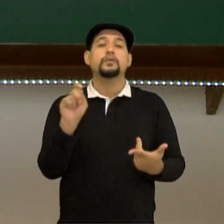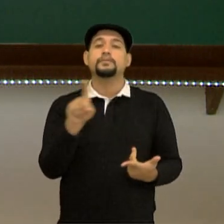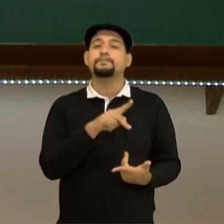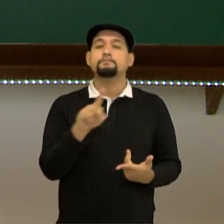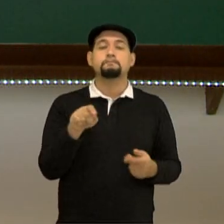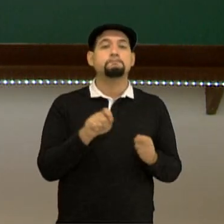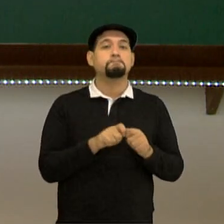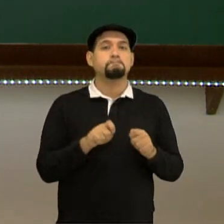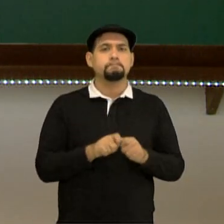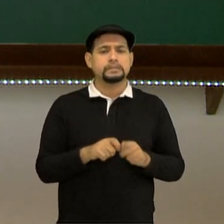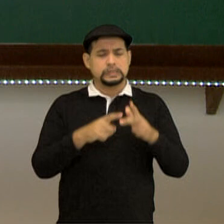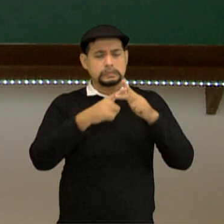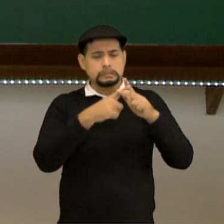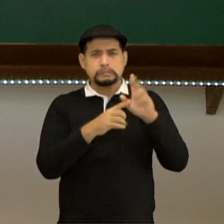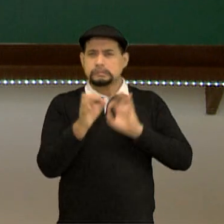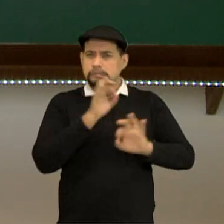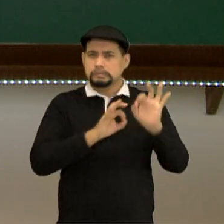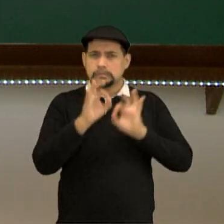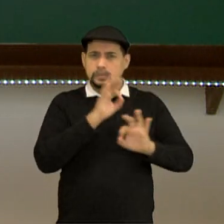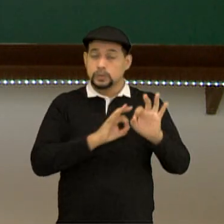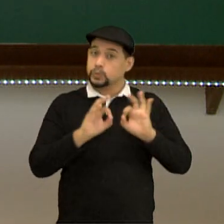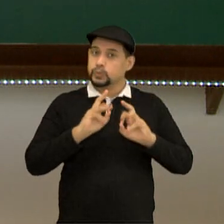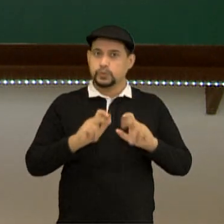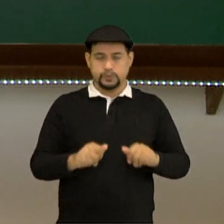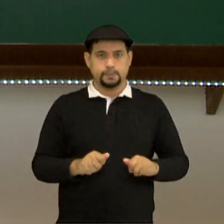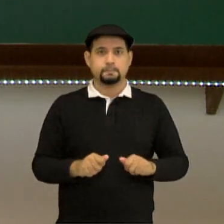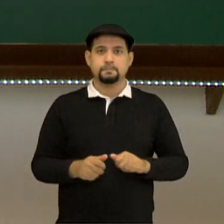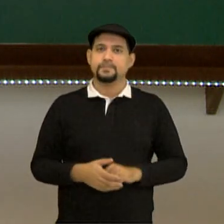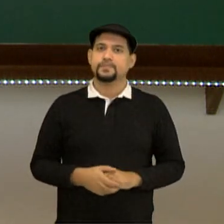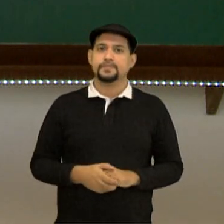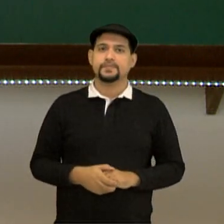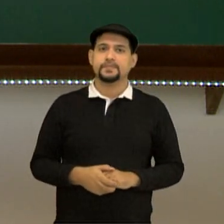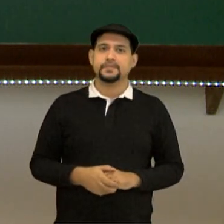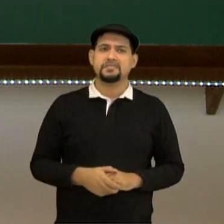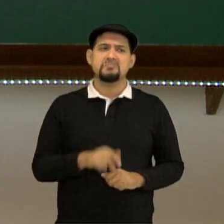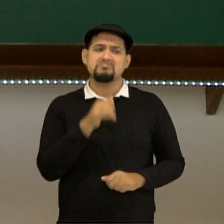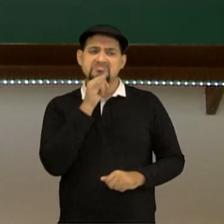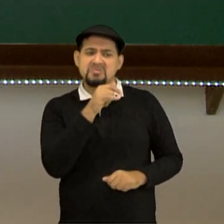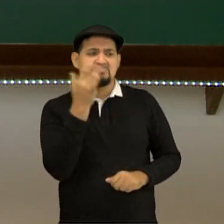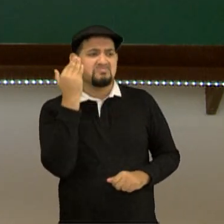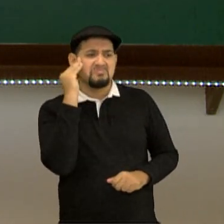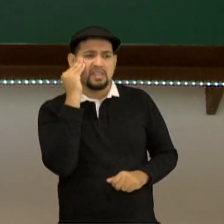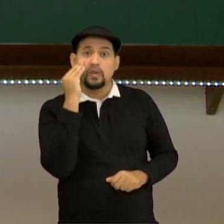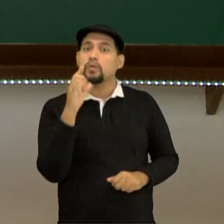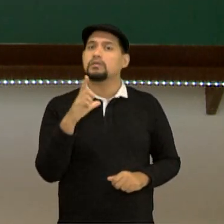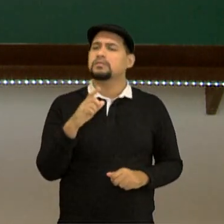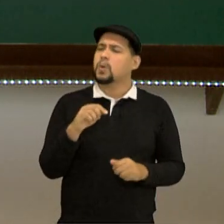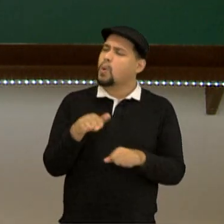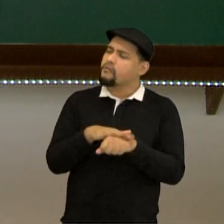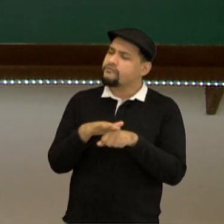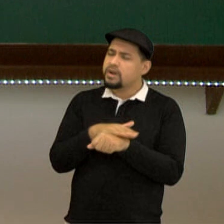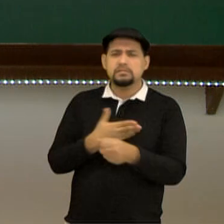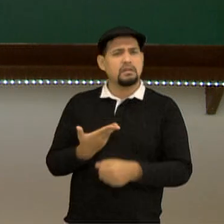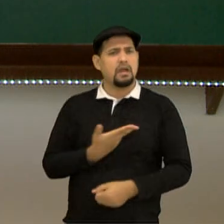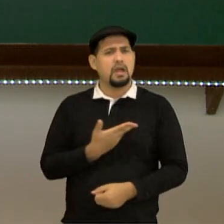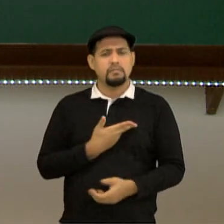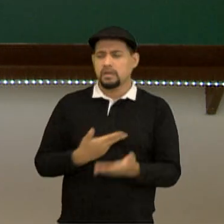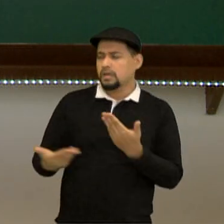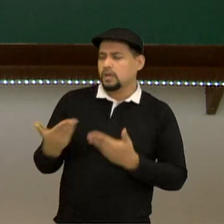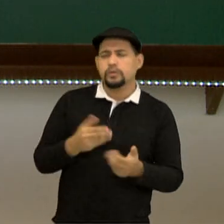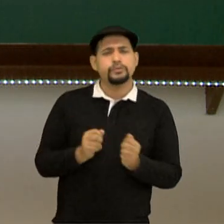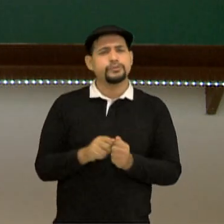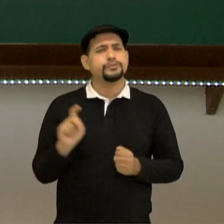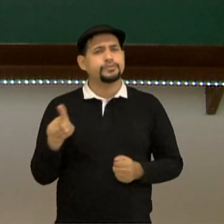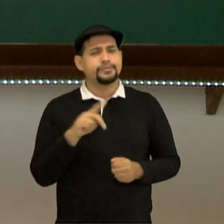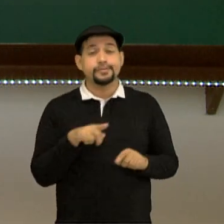lá, resolvam essas listas, resolvam. O que você não entender, tenta tirar dúvida com seus colegas, com o seu